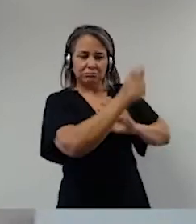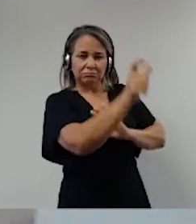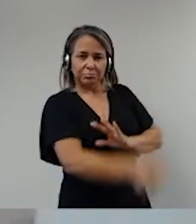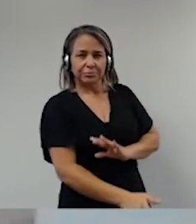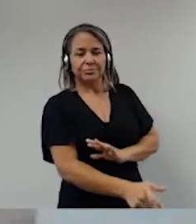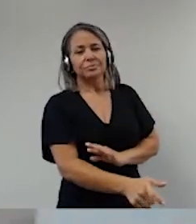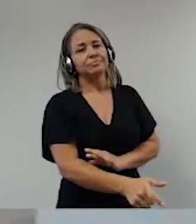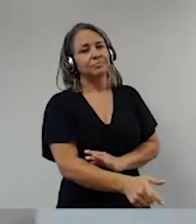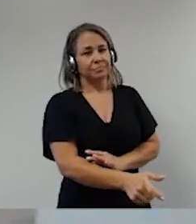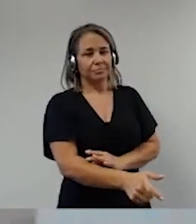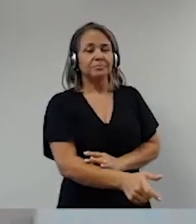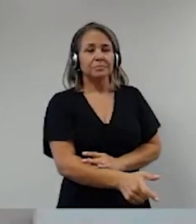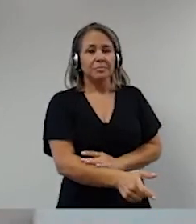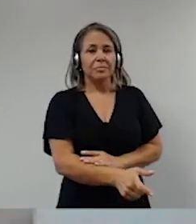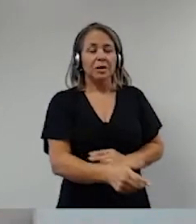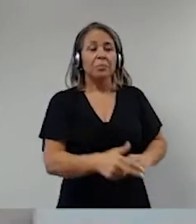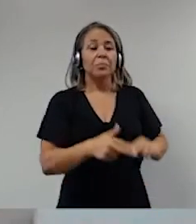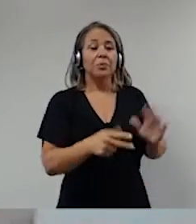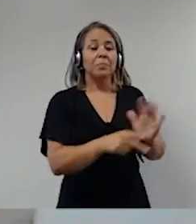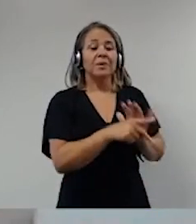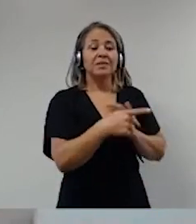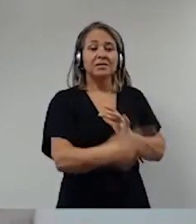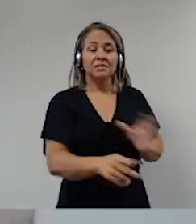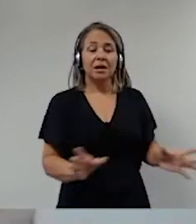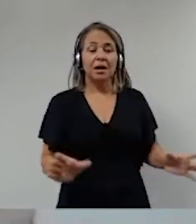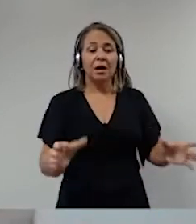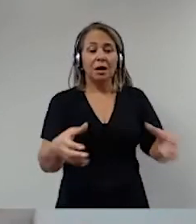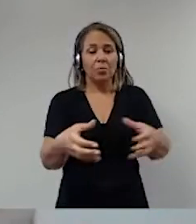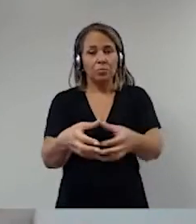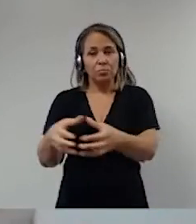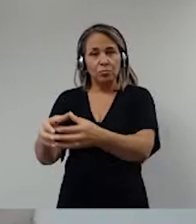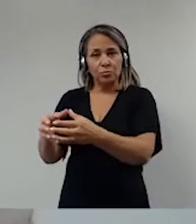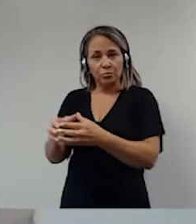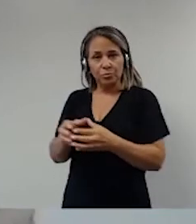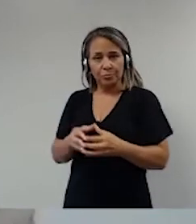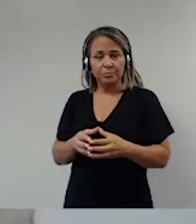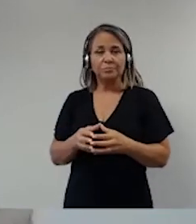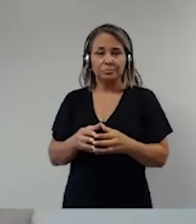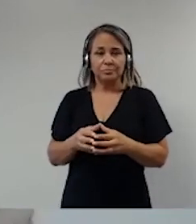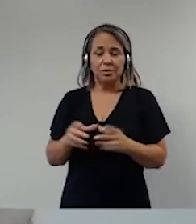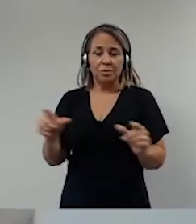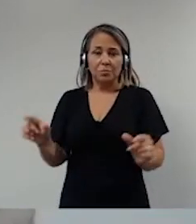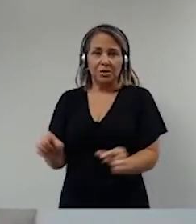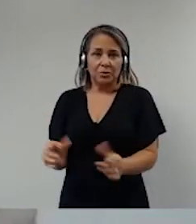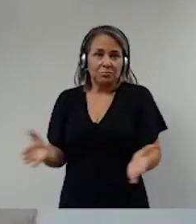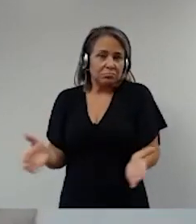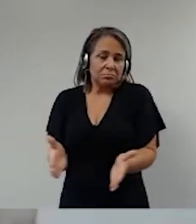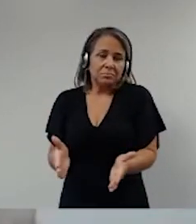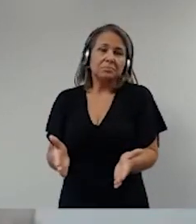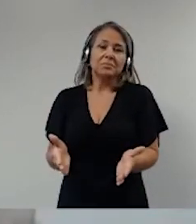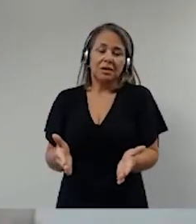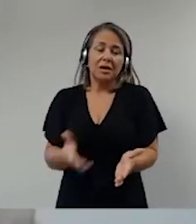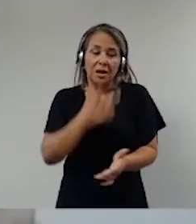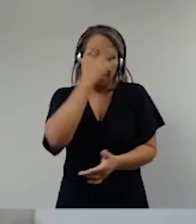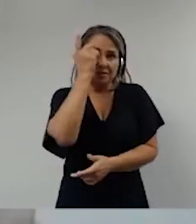discriminada por pertencer a um determinado grupo minoritário,